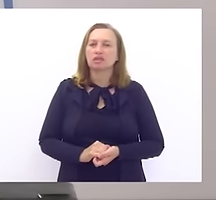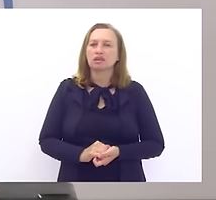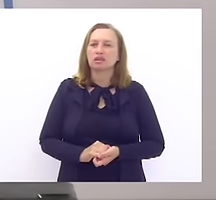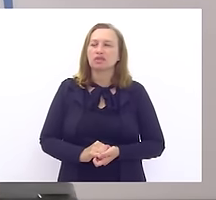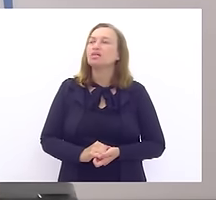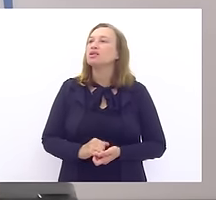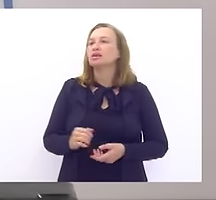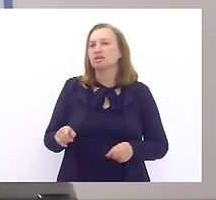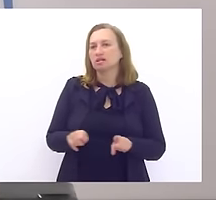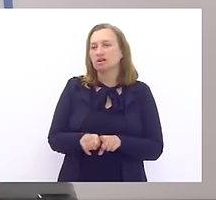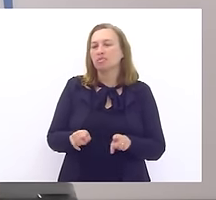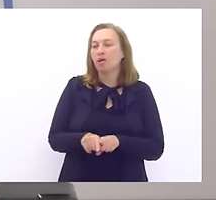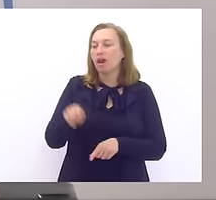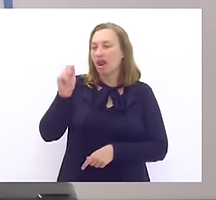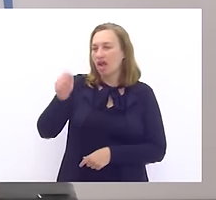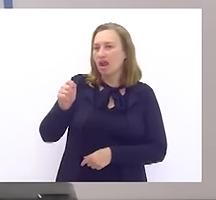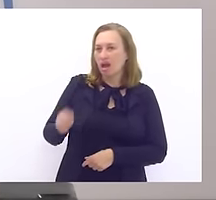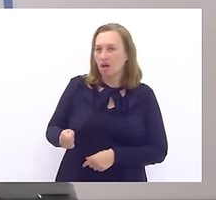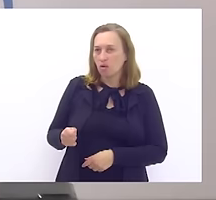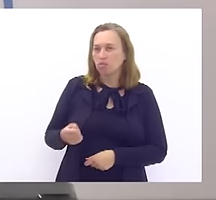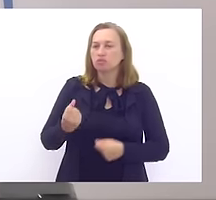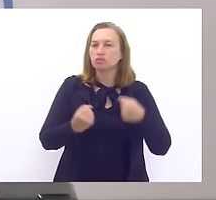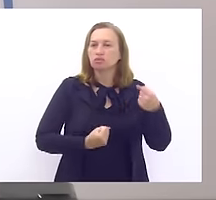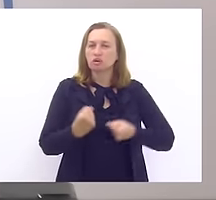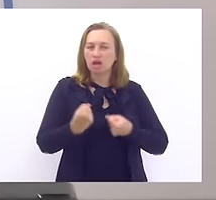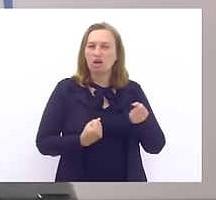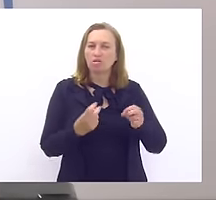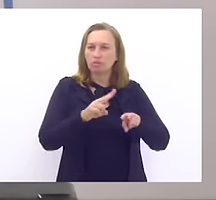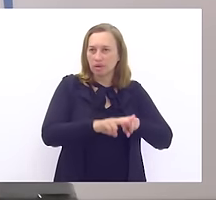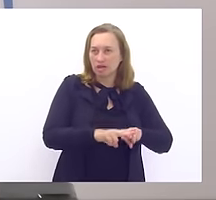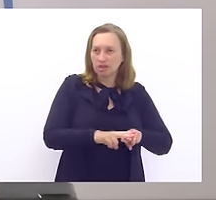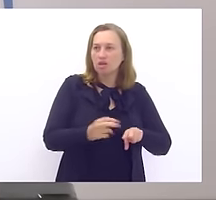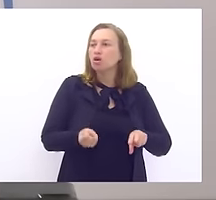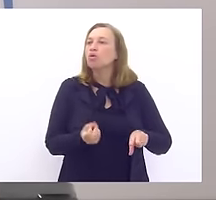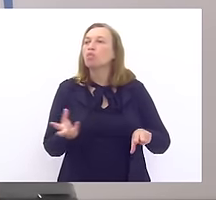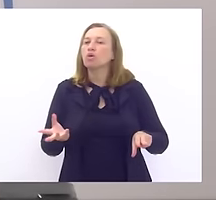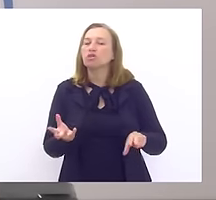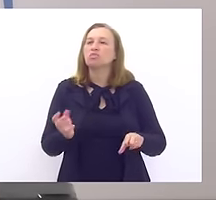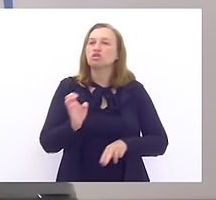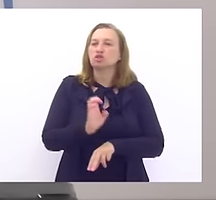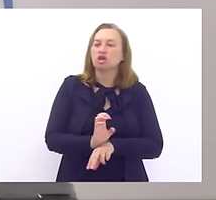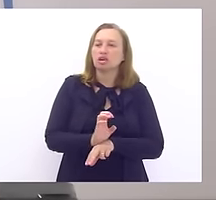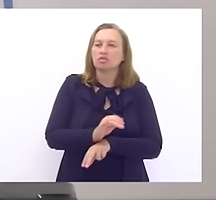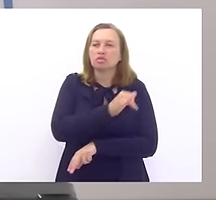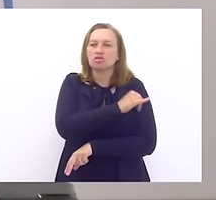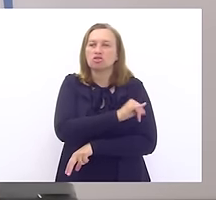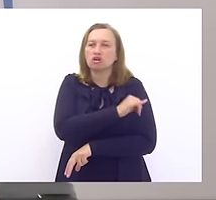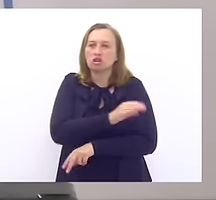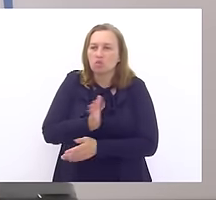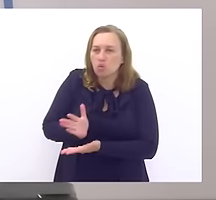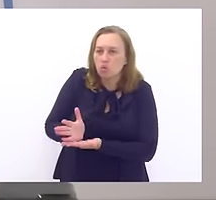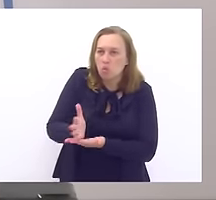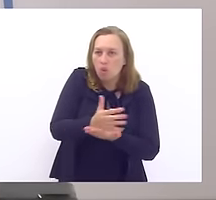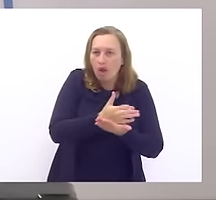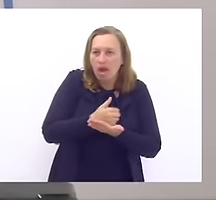No que diz respeito aos leilões dos veículos apreendidos quanto o estado do Rio de Janeiro arrecada com esses três